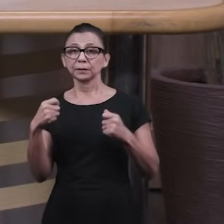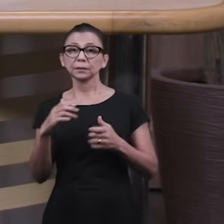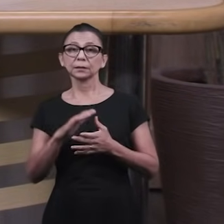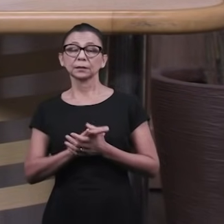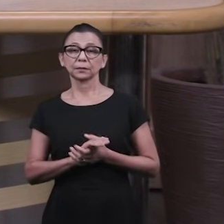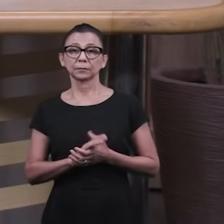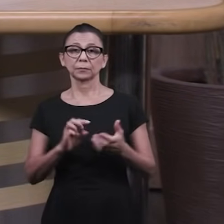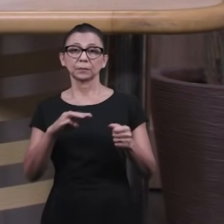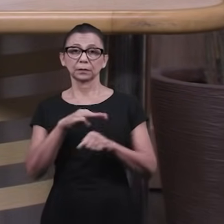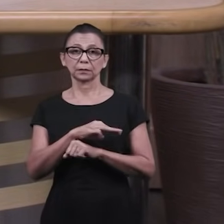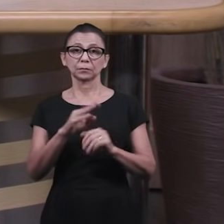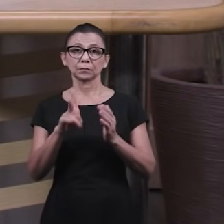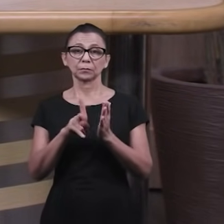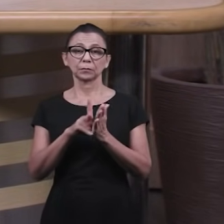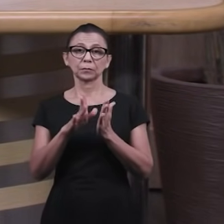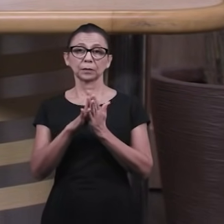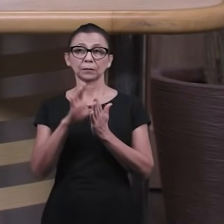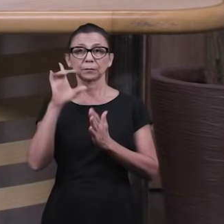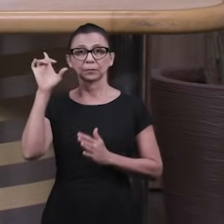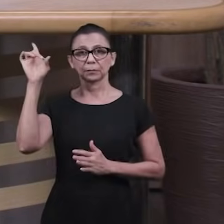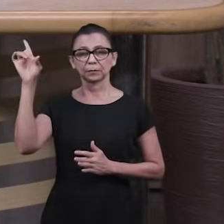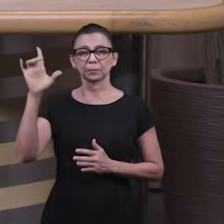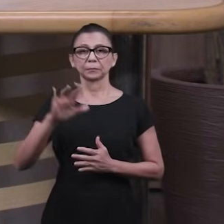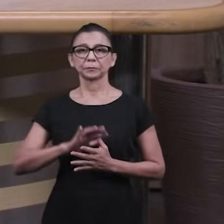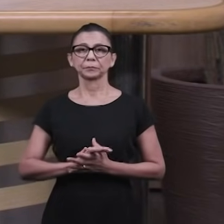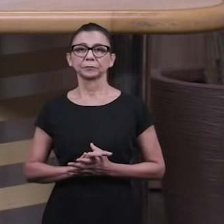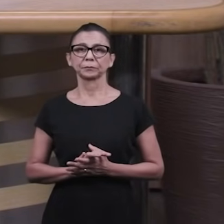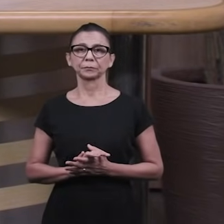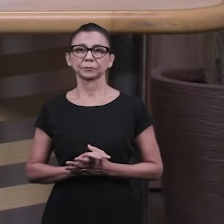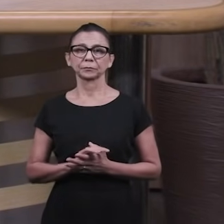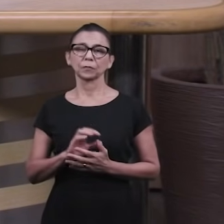ministério de Jesus, não é isso? Exato.